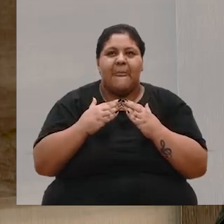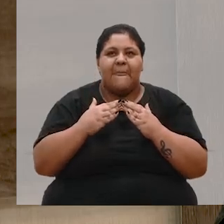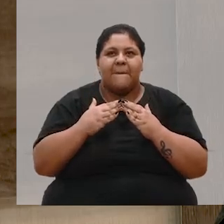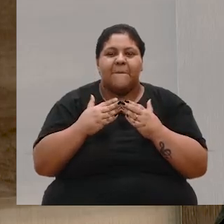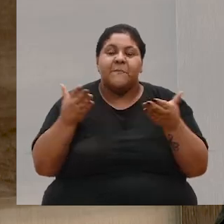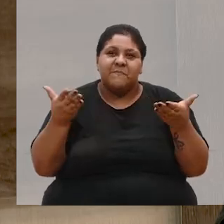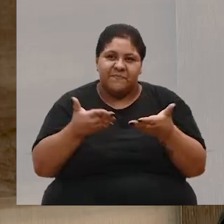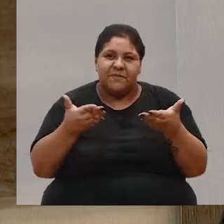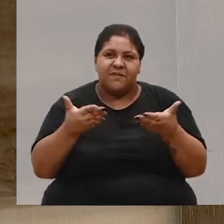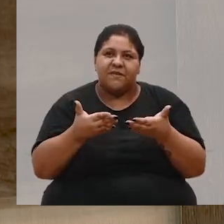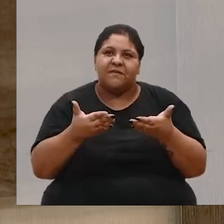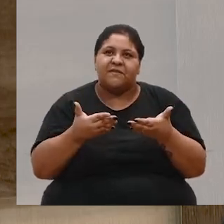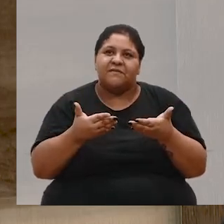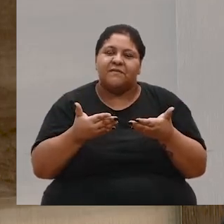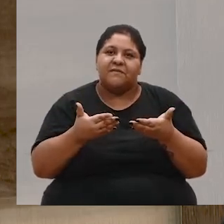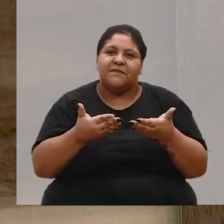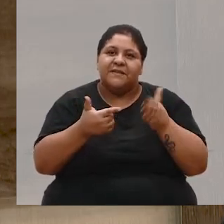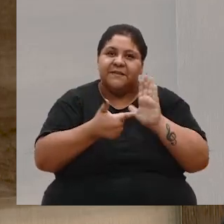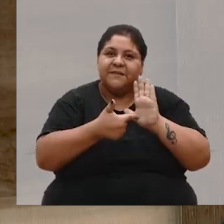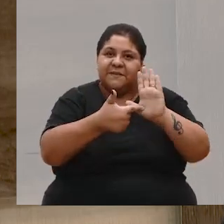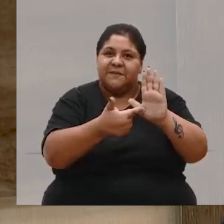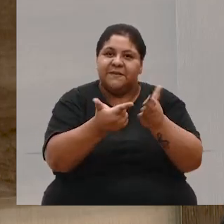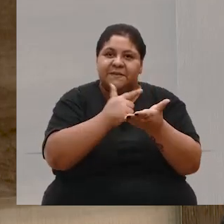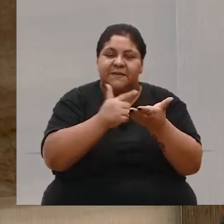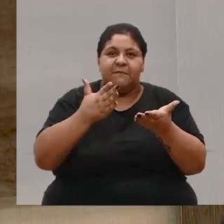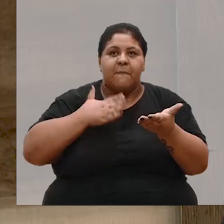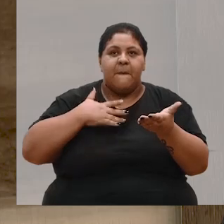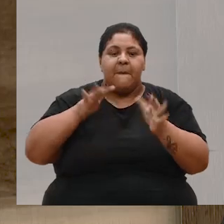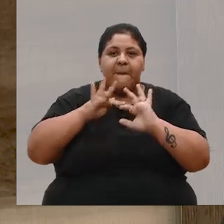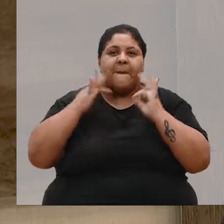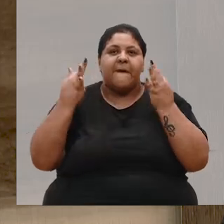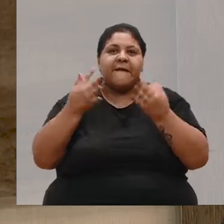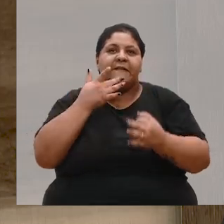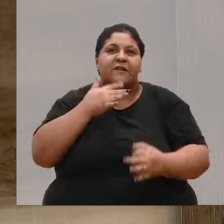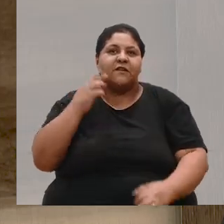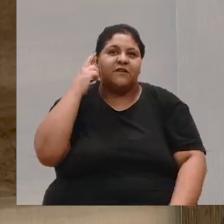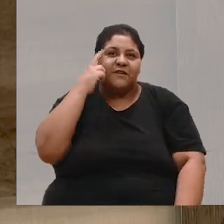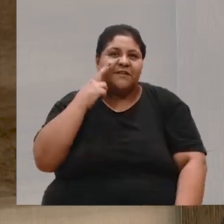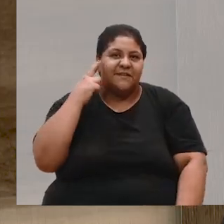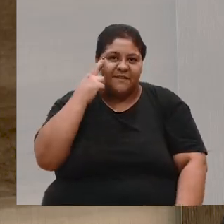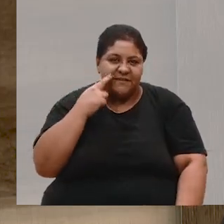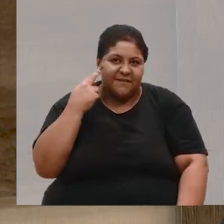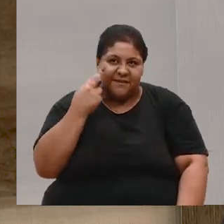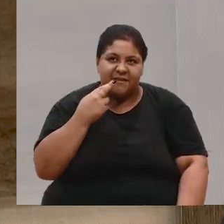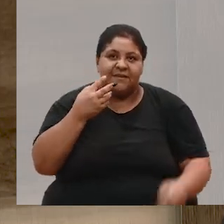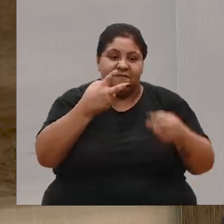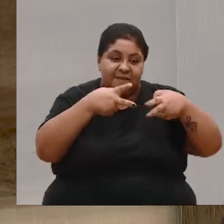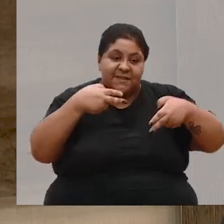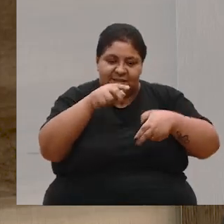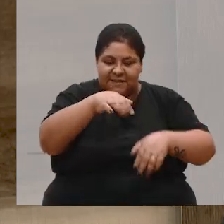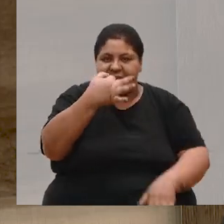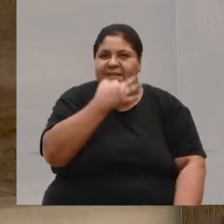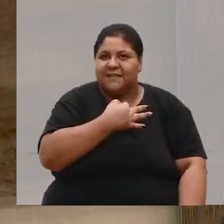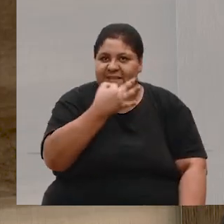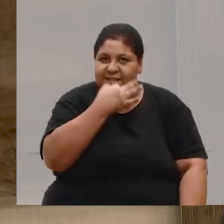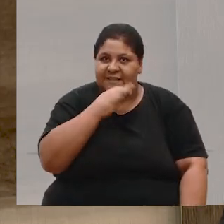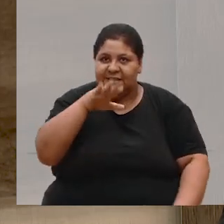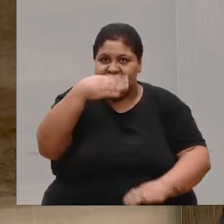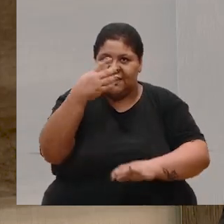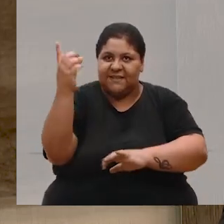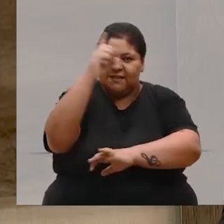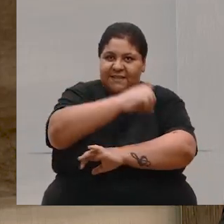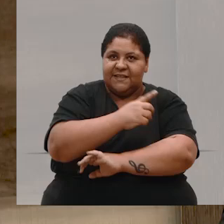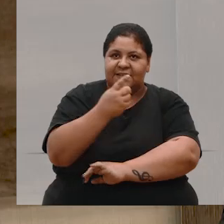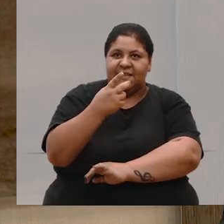dizer, e acaba de nos brindar, então, aqui com a obra Minha Família em Tons de Rosa, em vias de ser lançada aqui em Caxias do